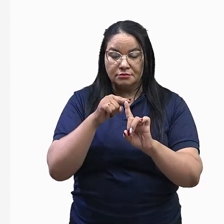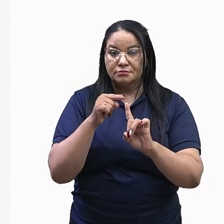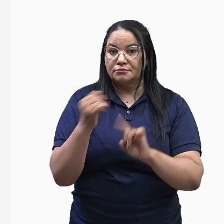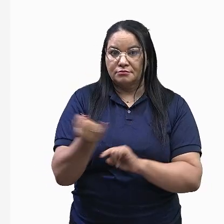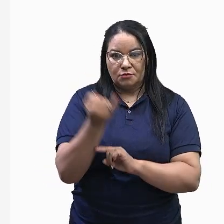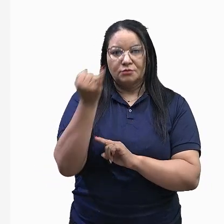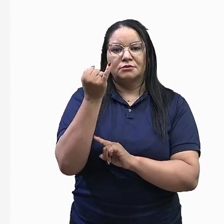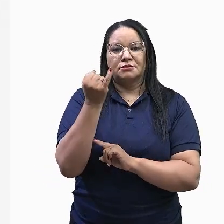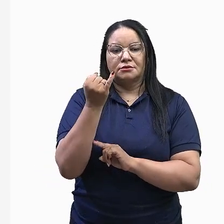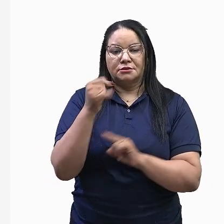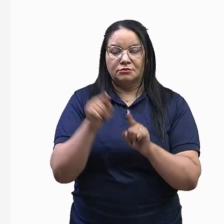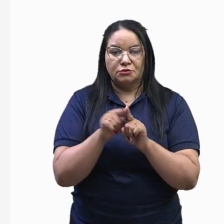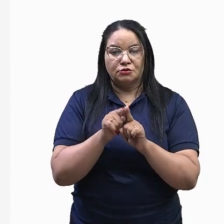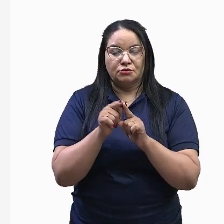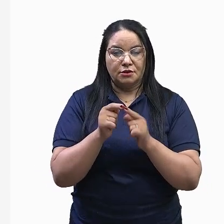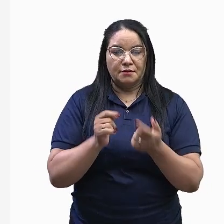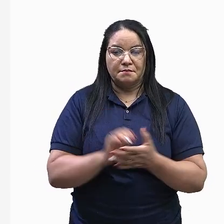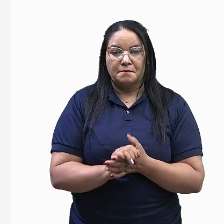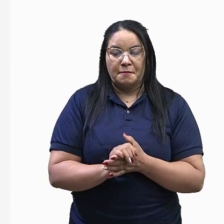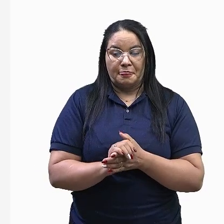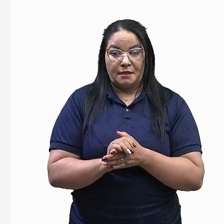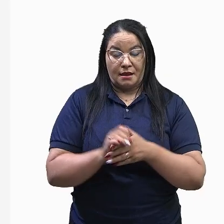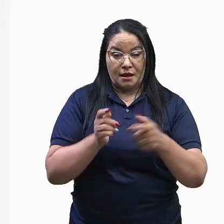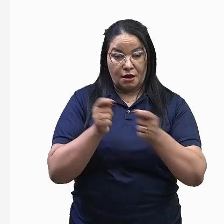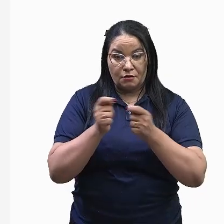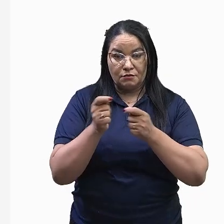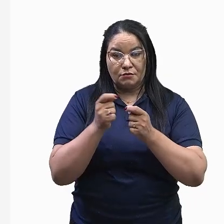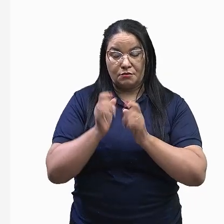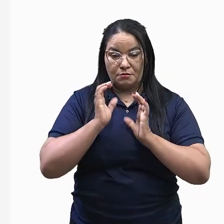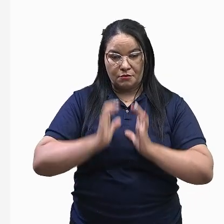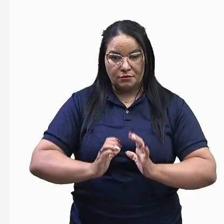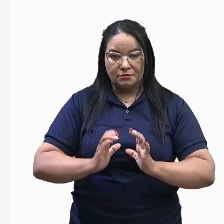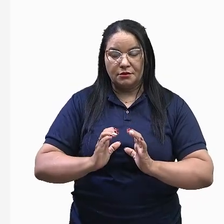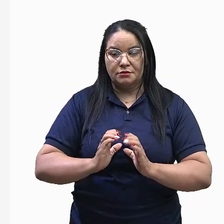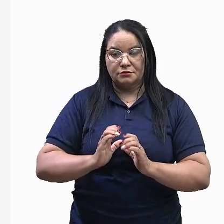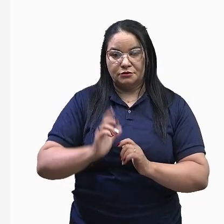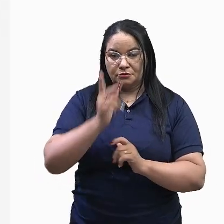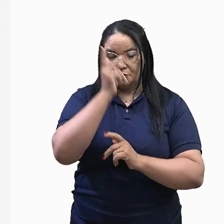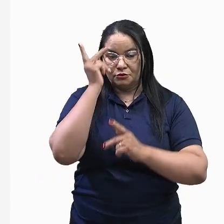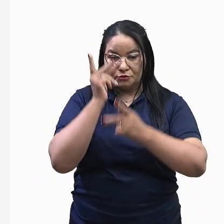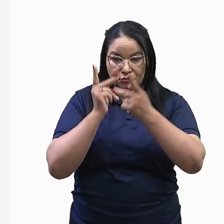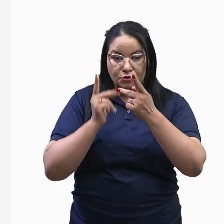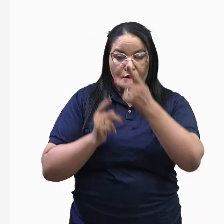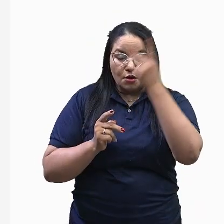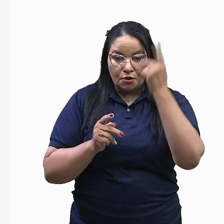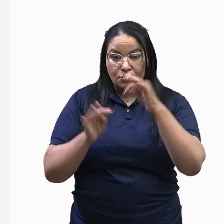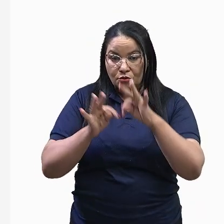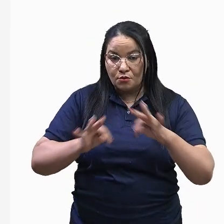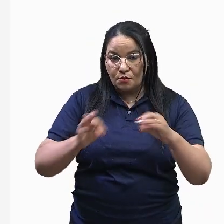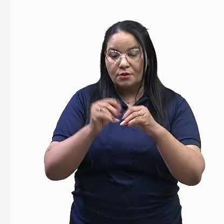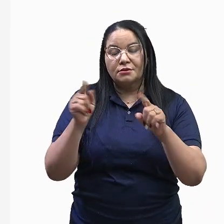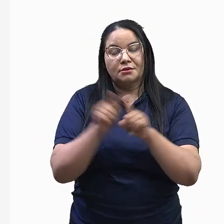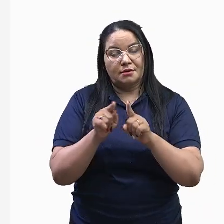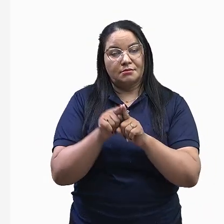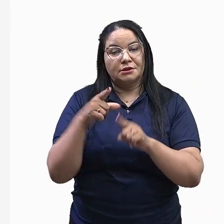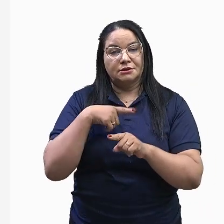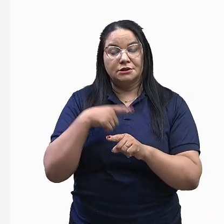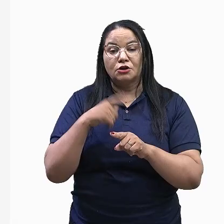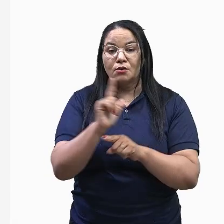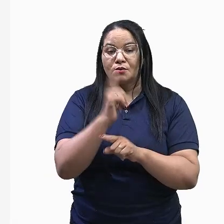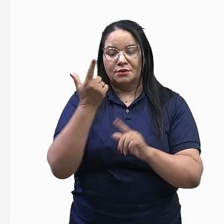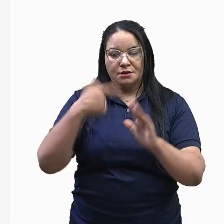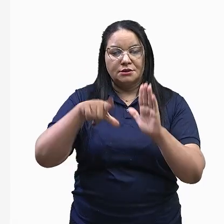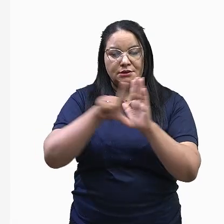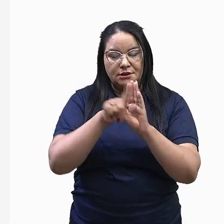importantíssima de regular o comportamento das pessoas. E não só das pessoas, porque também tem as leis que